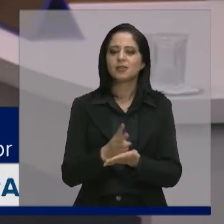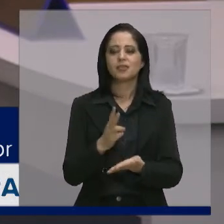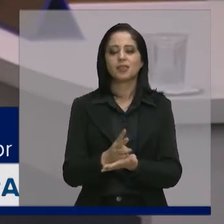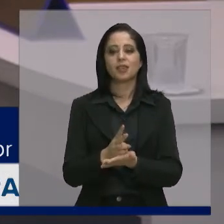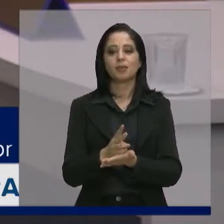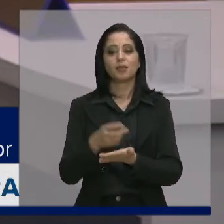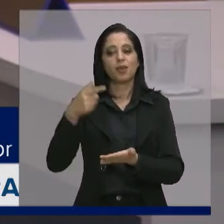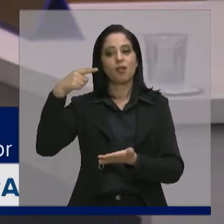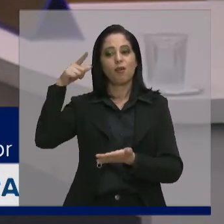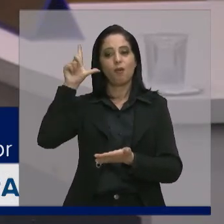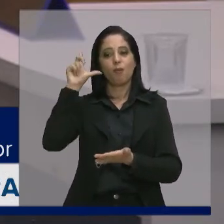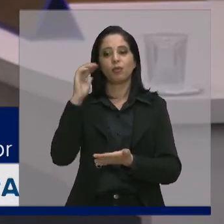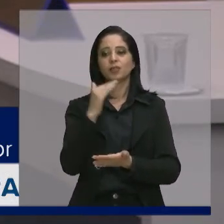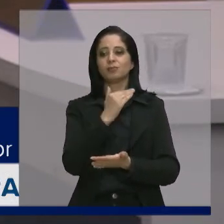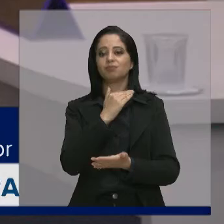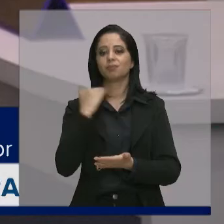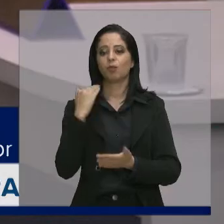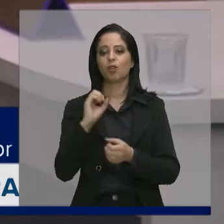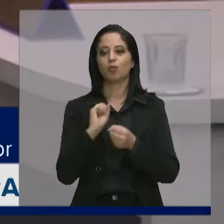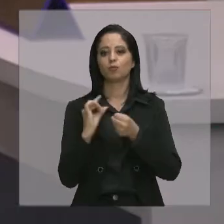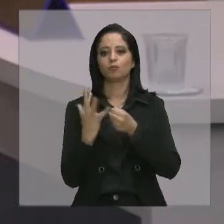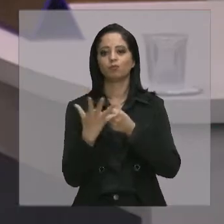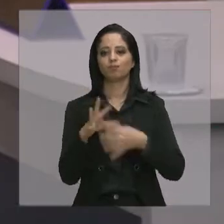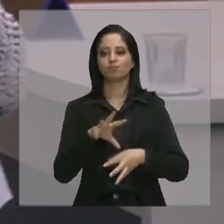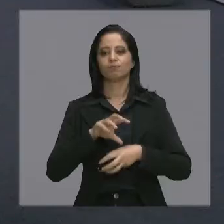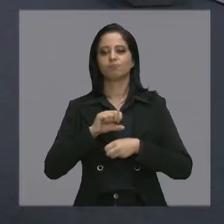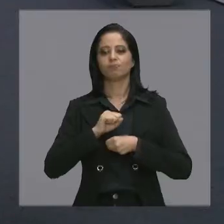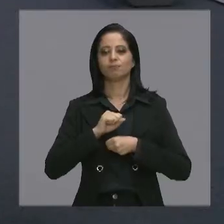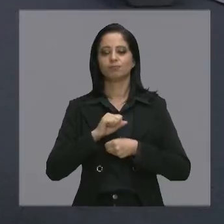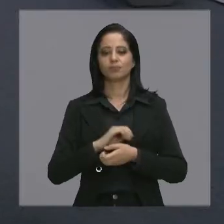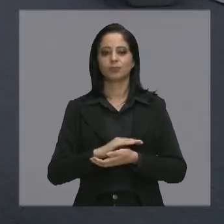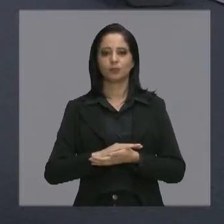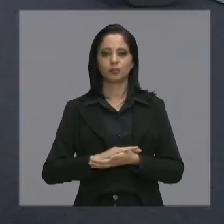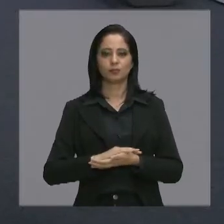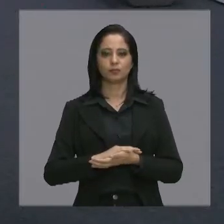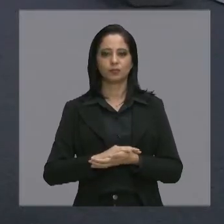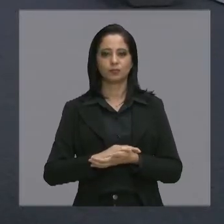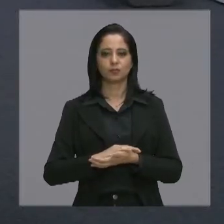ontem, infelizmente, mais uma vítima do Covid.